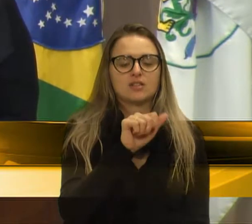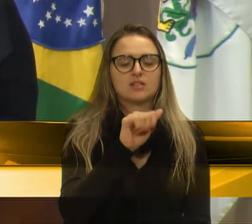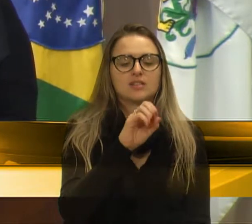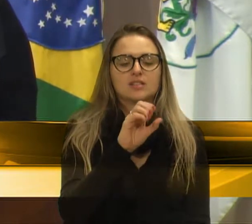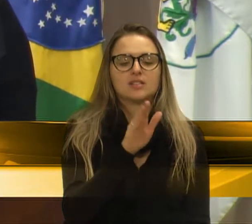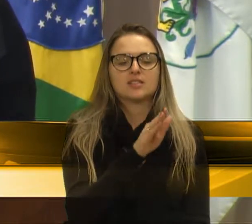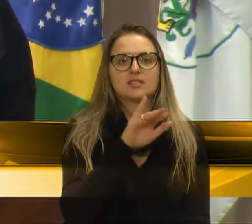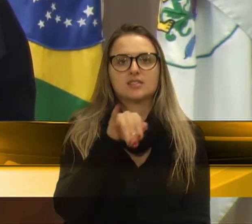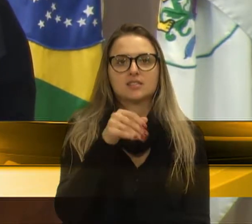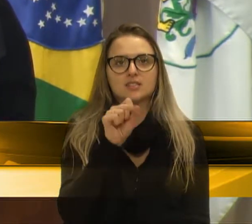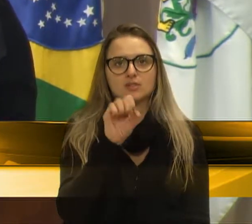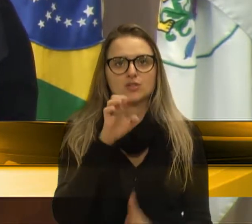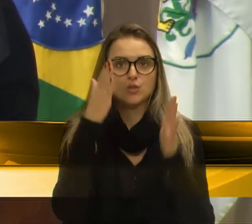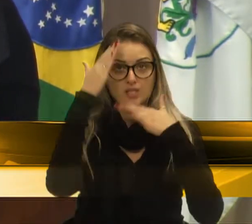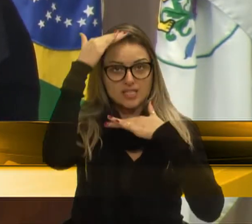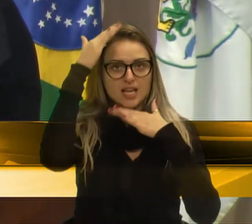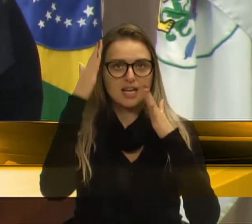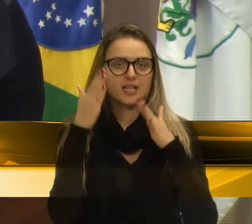muito contribui